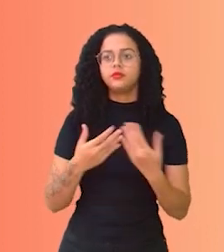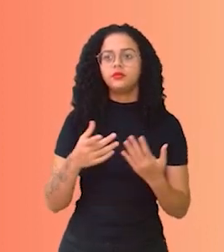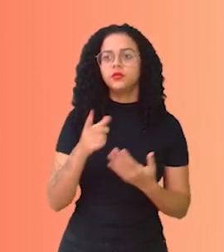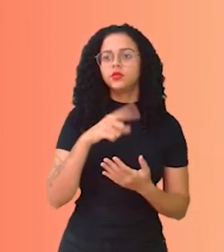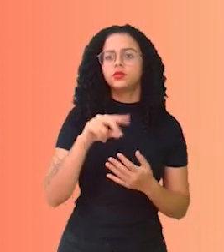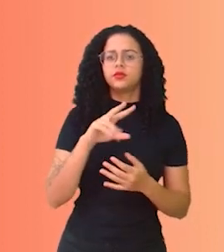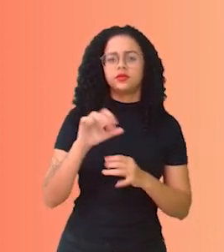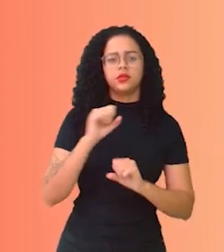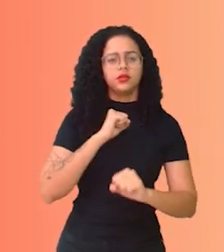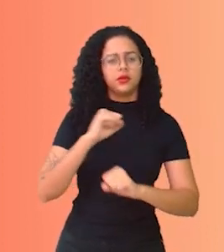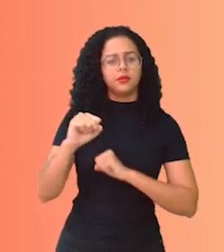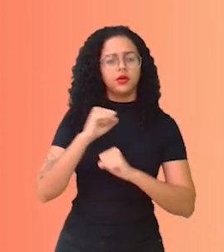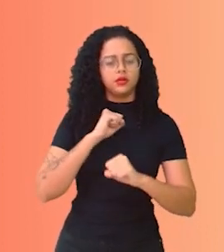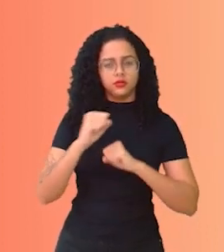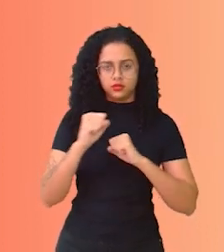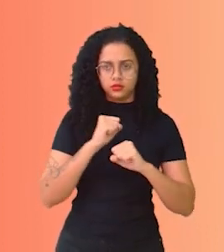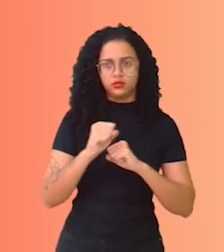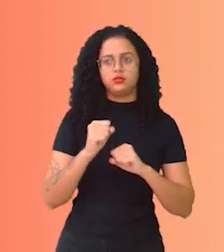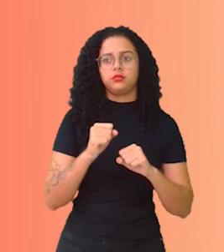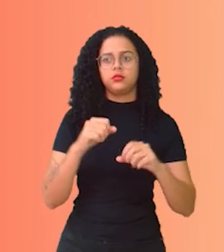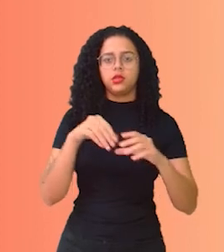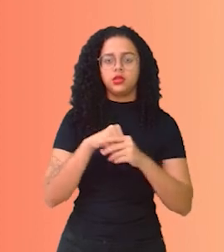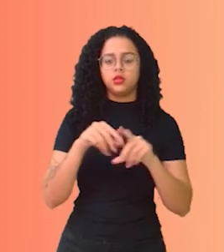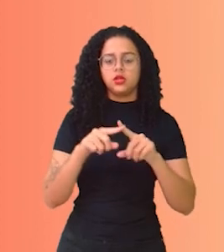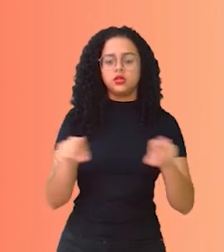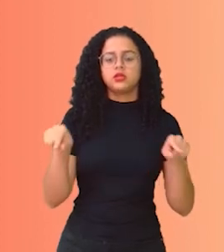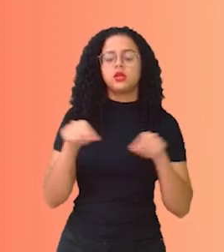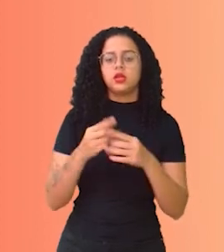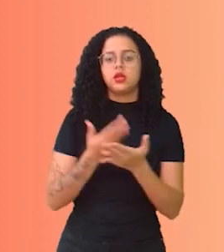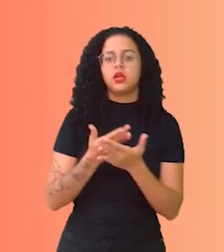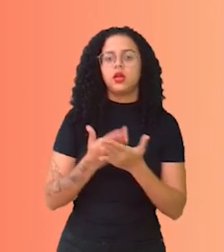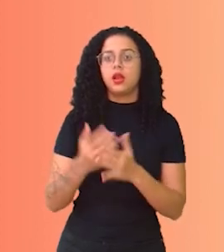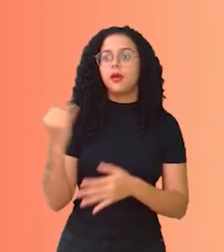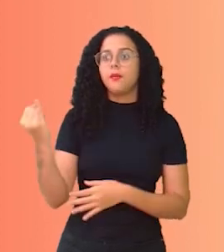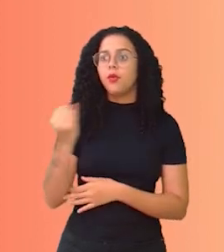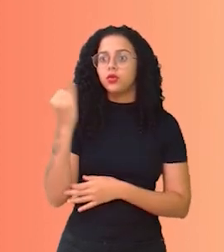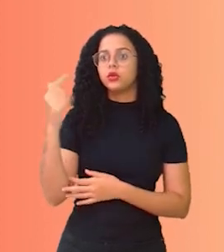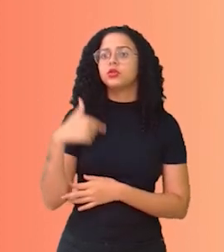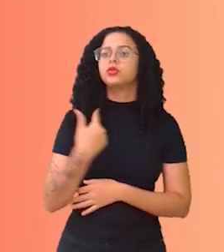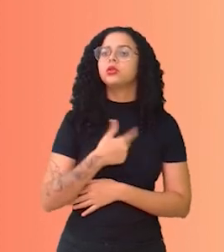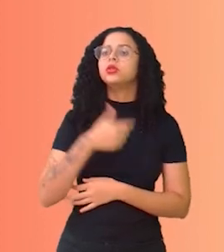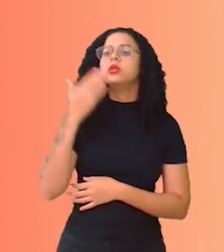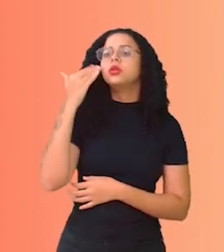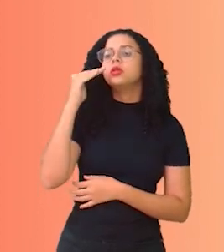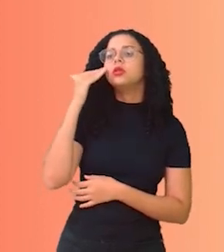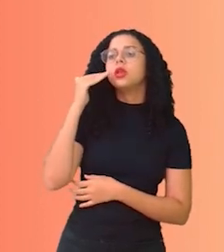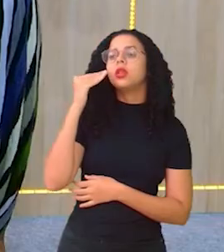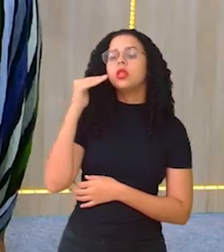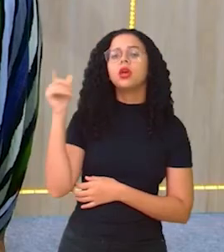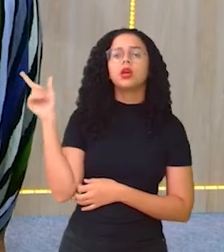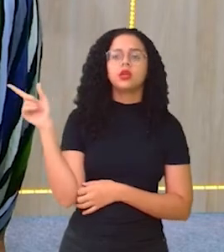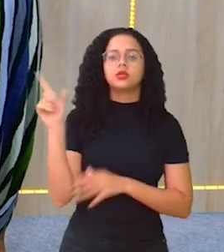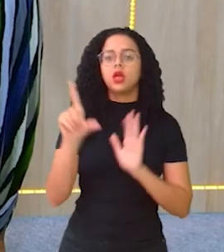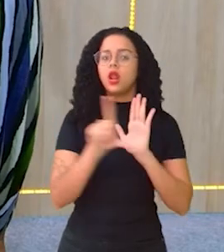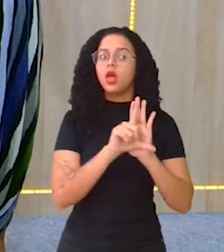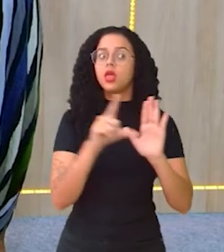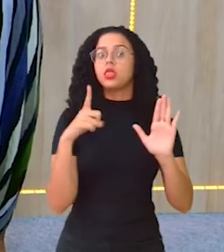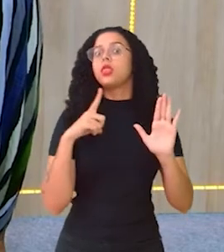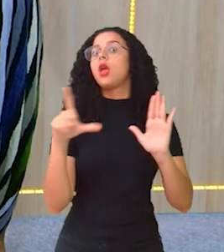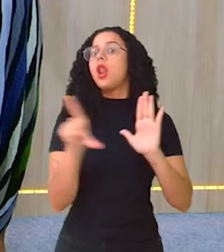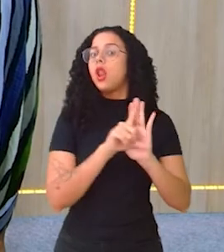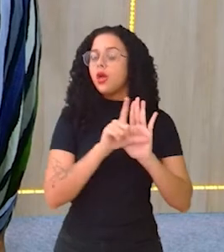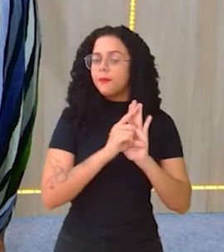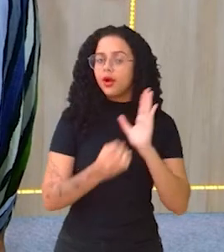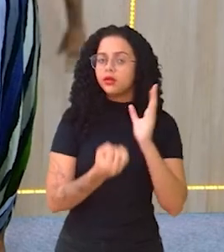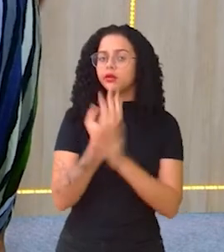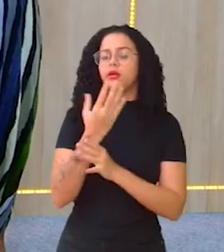vão debater, né? Então é importante a gente entender esse código, entender que essa lei está aí para justamente criar esse